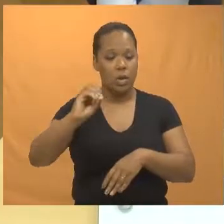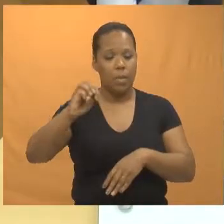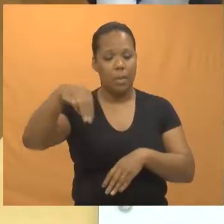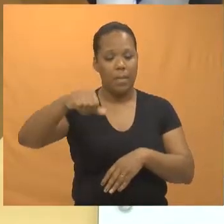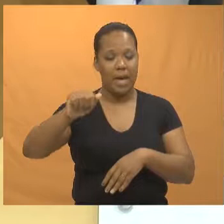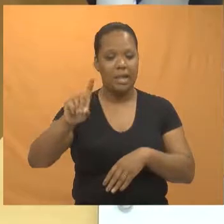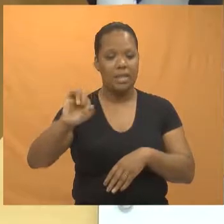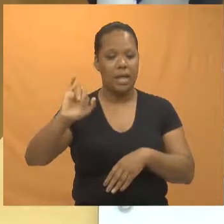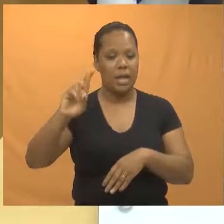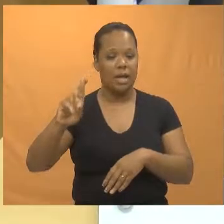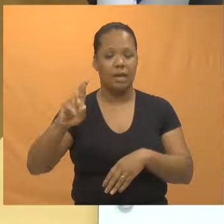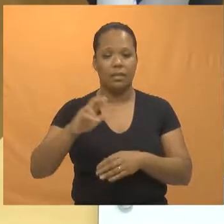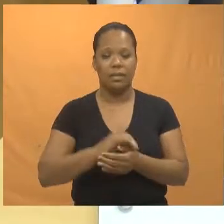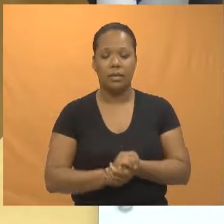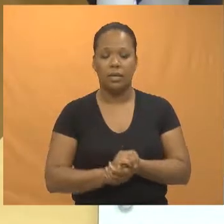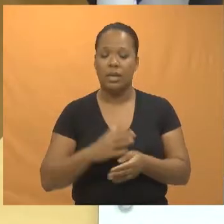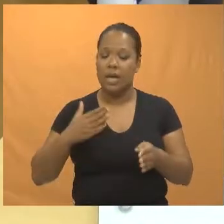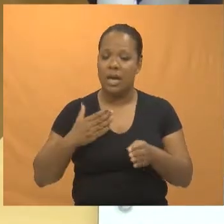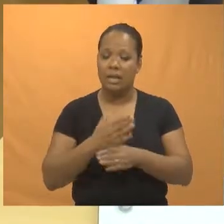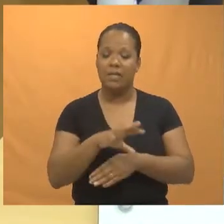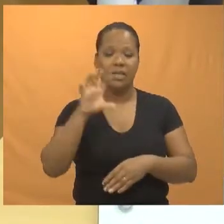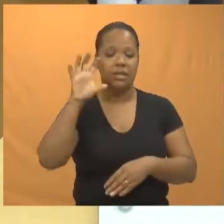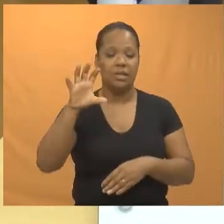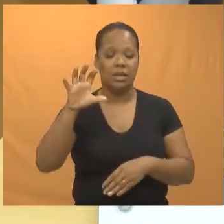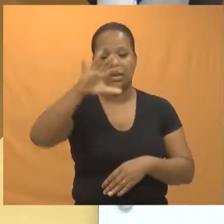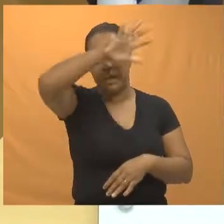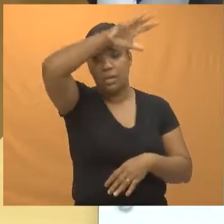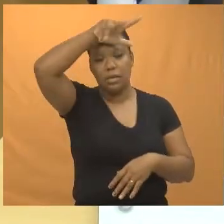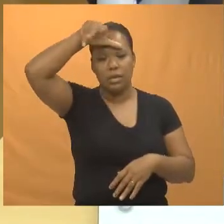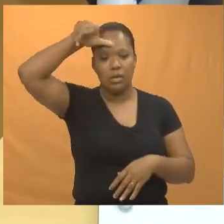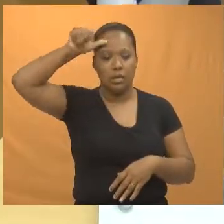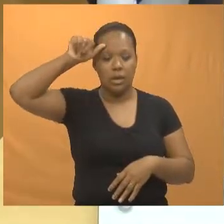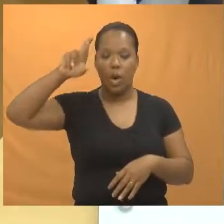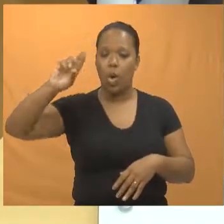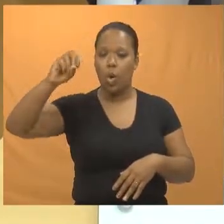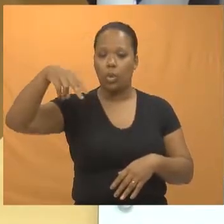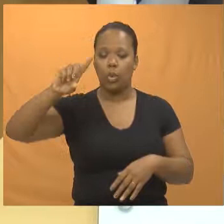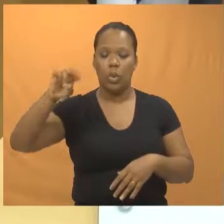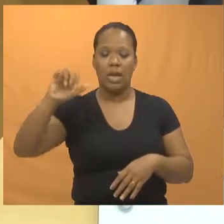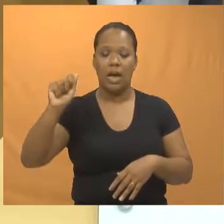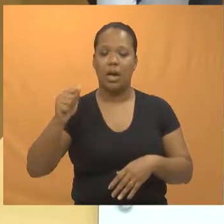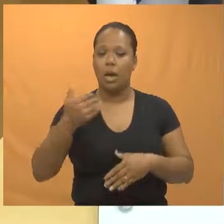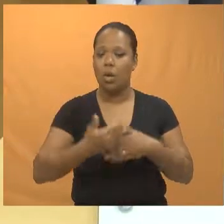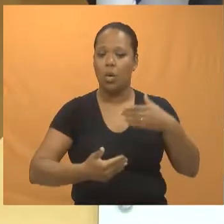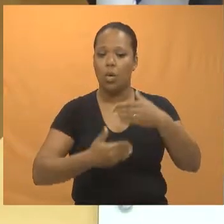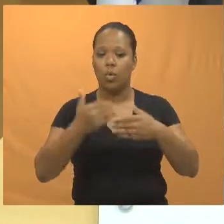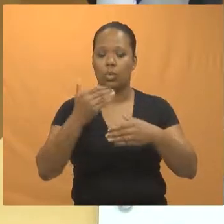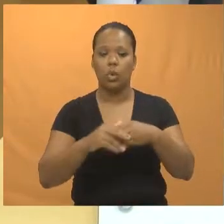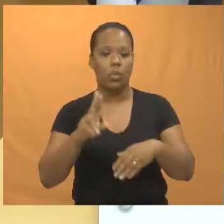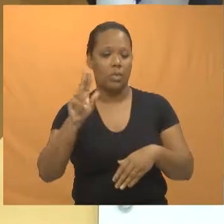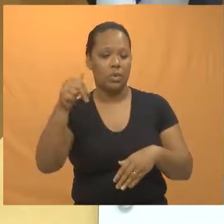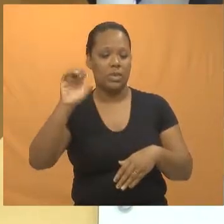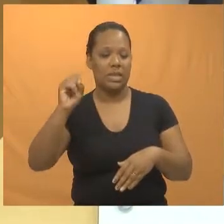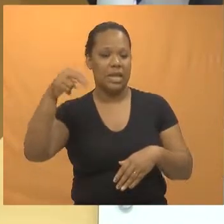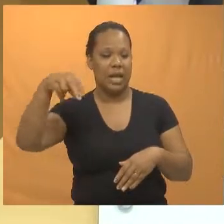maiores rios que atravessa o estado do Amazonas, o estado de Rondônia. Você construiu lá uma usina.